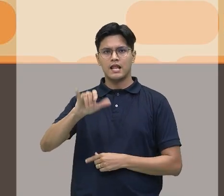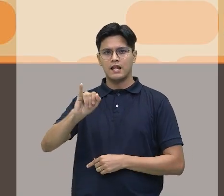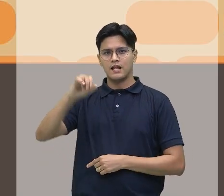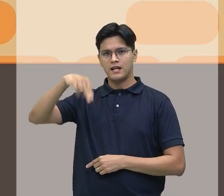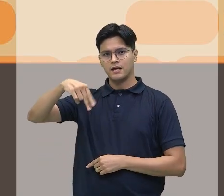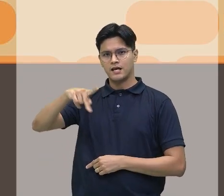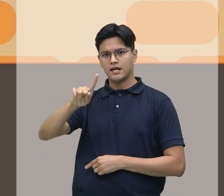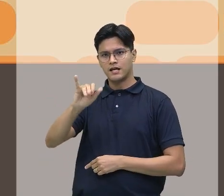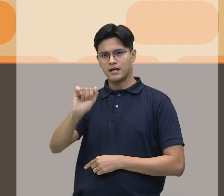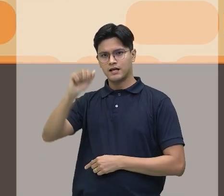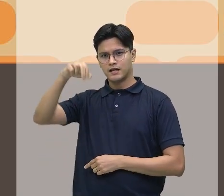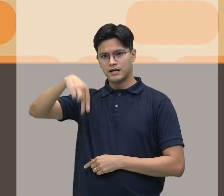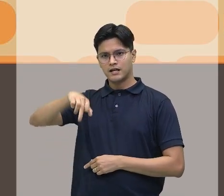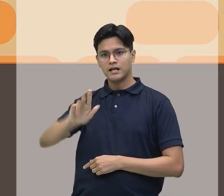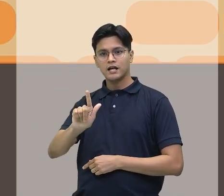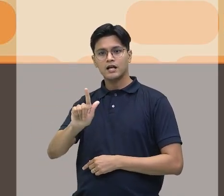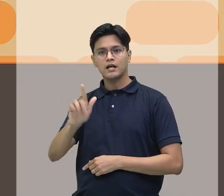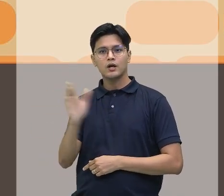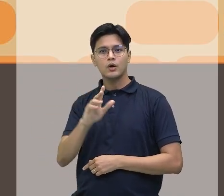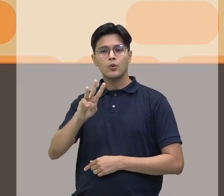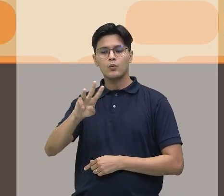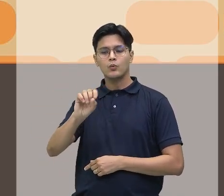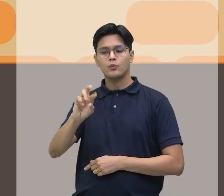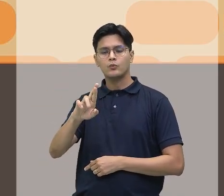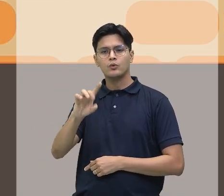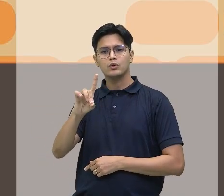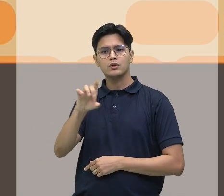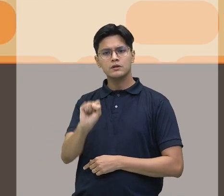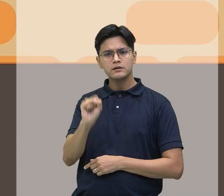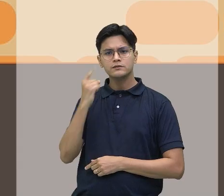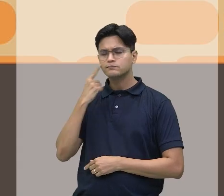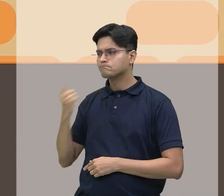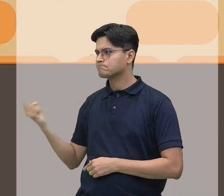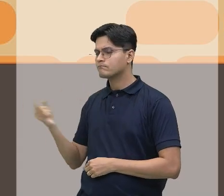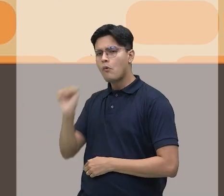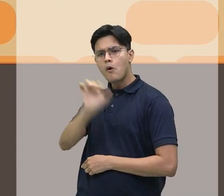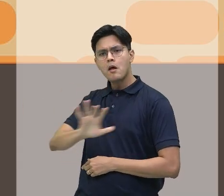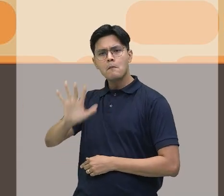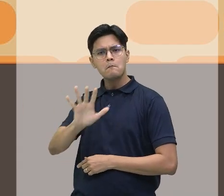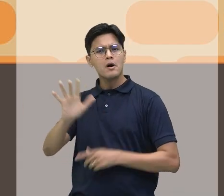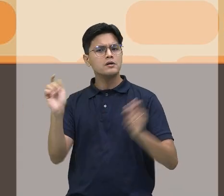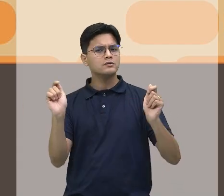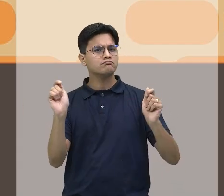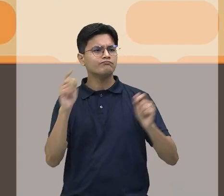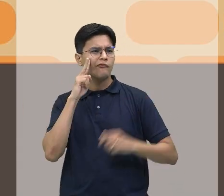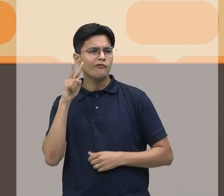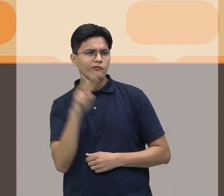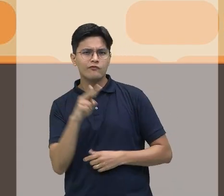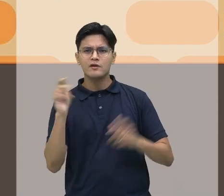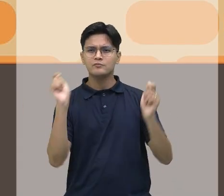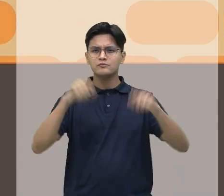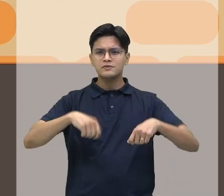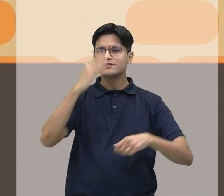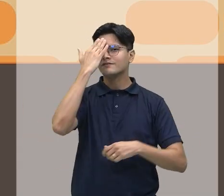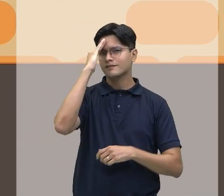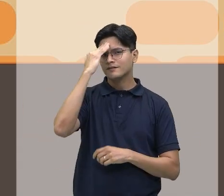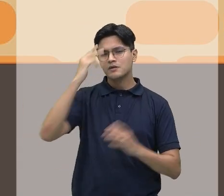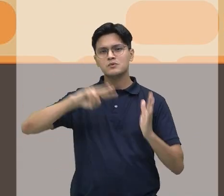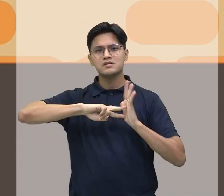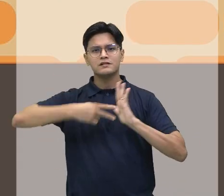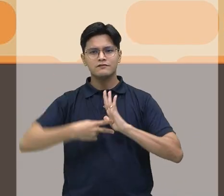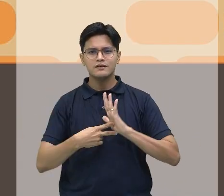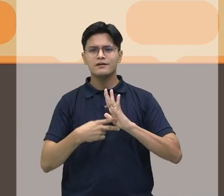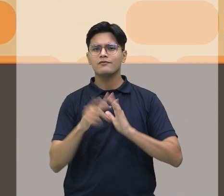dá para entender, o que significa, então, essa expressão linking words. Então, linking words quer dizer aquelas palavras